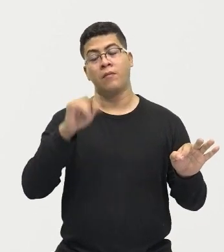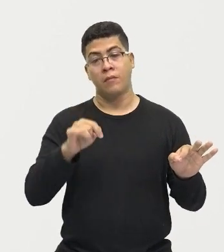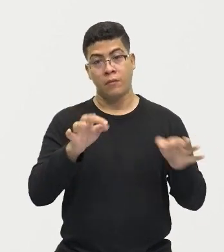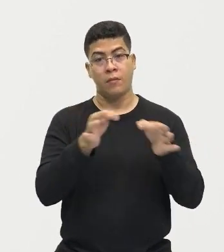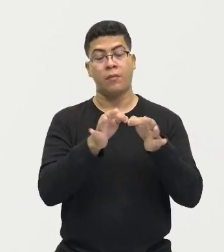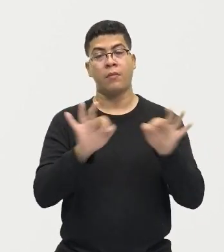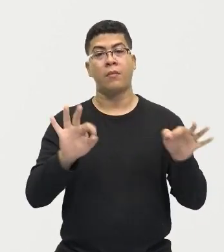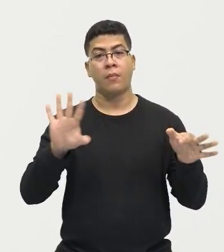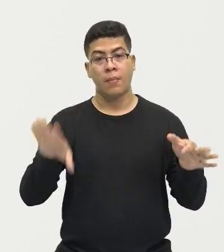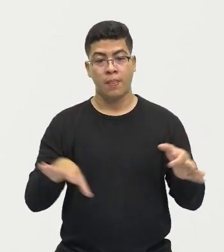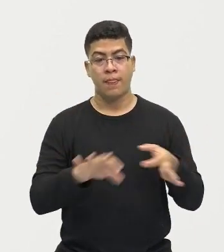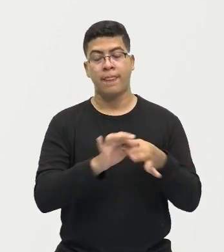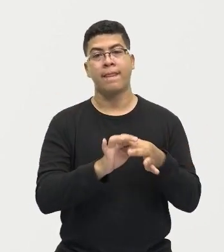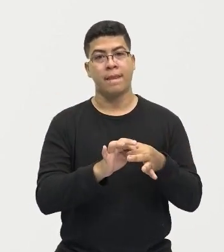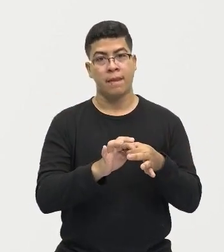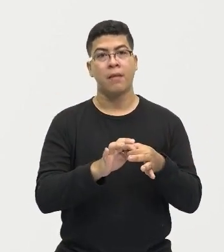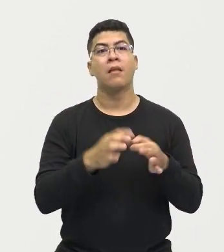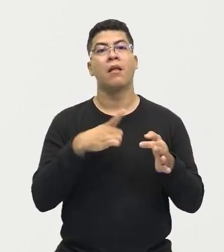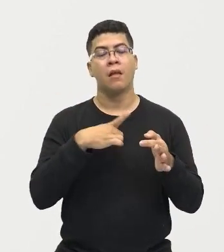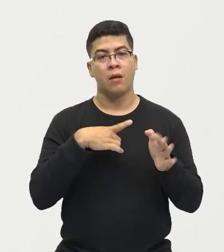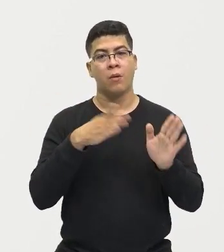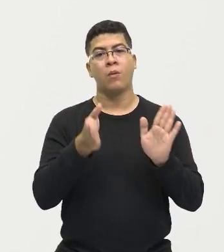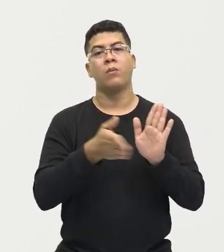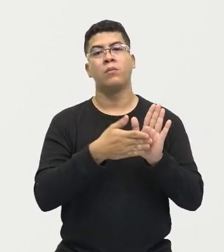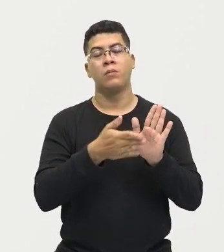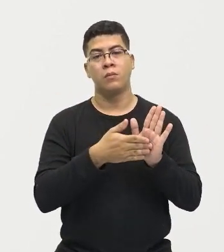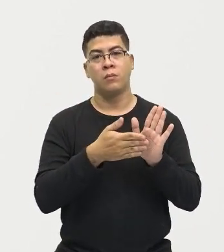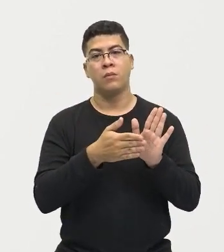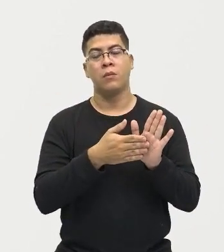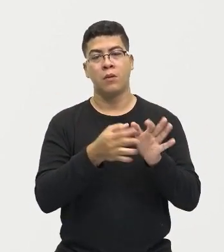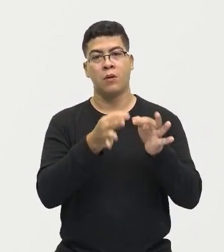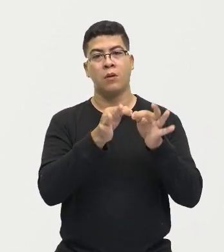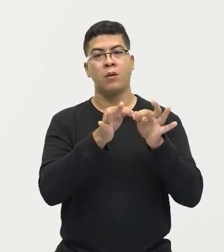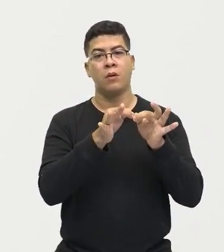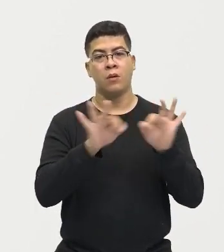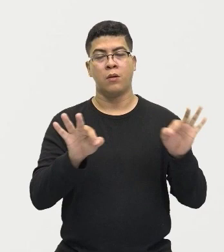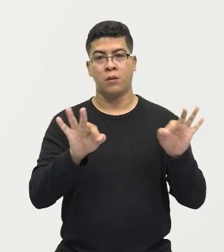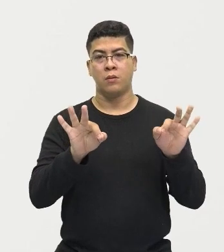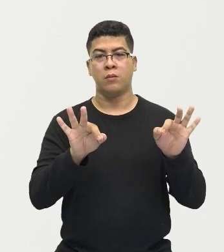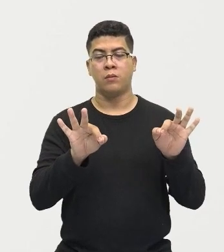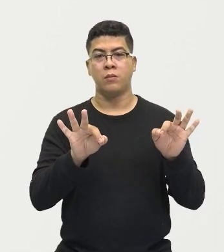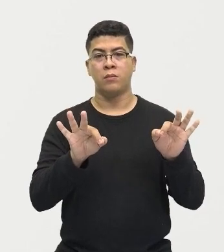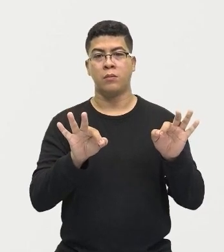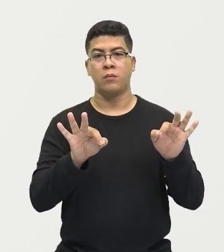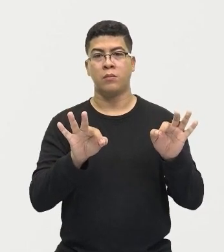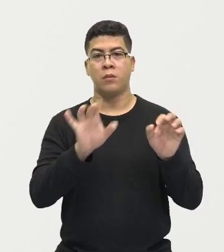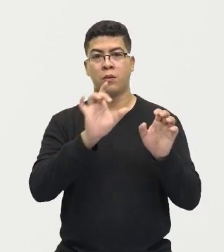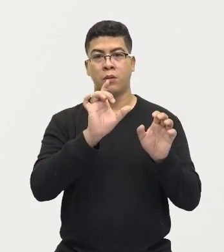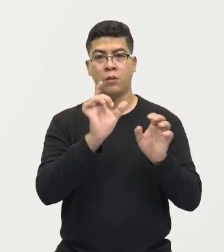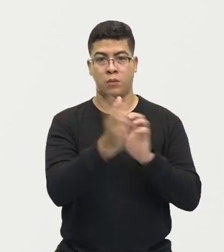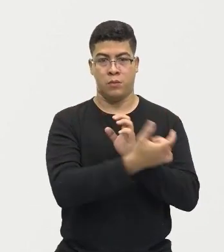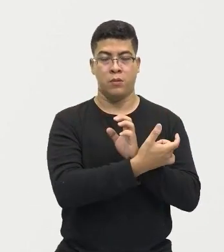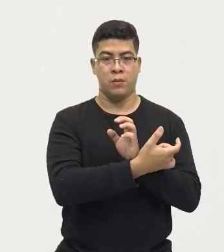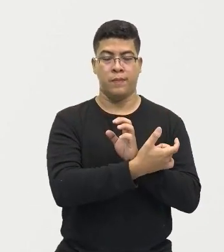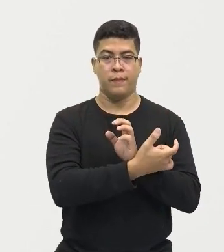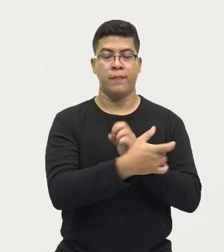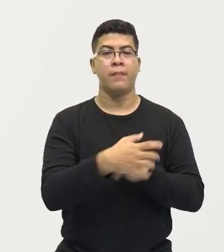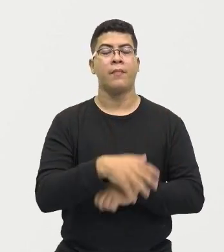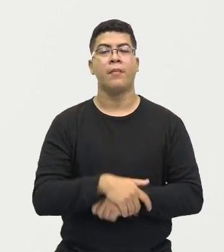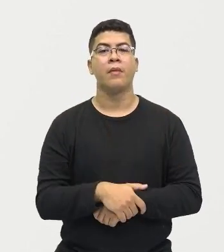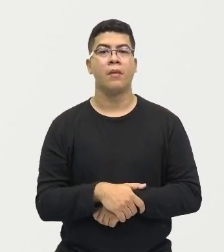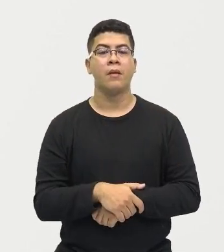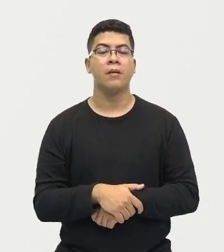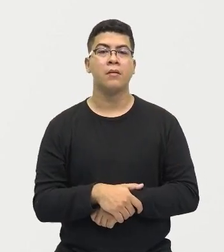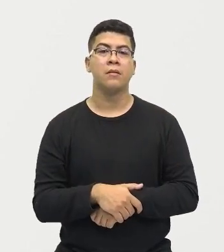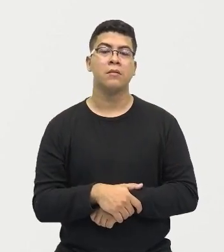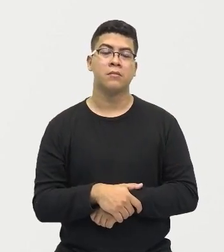subordinada, está fazendo papel de objeto indireto. Notaram? Então aqui vai